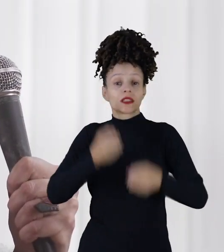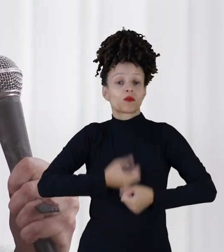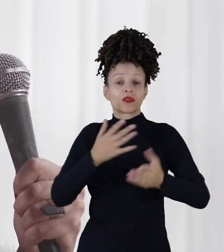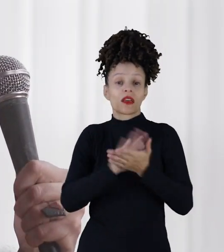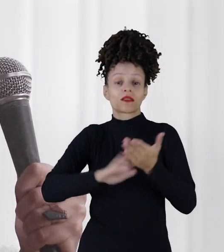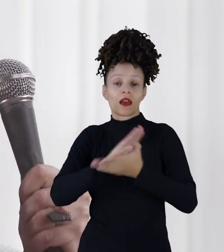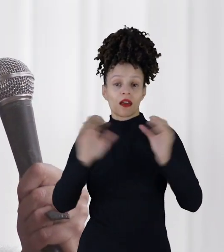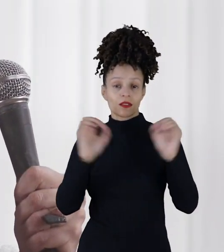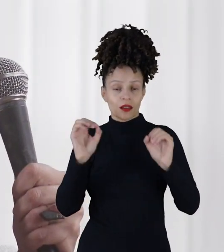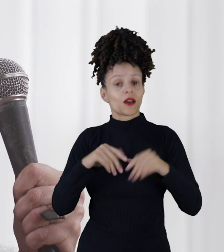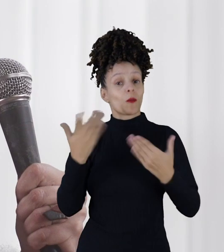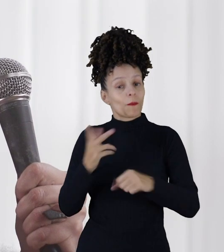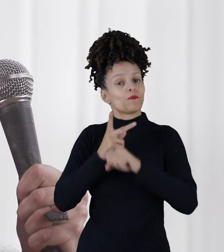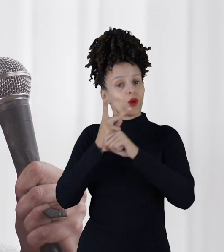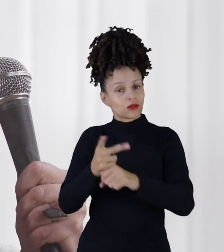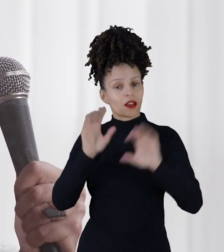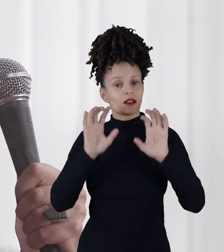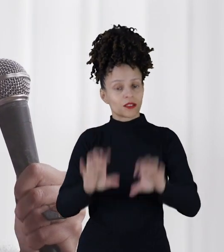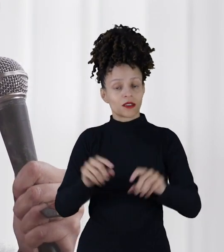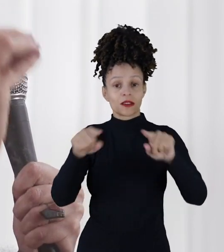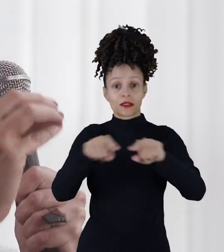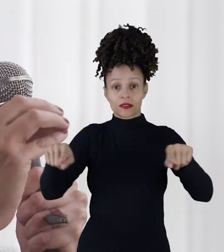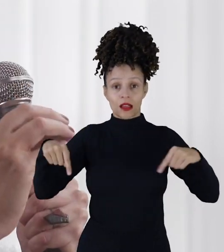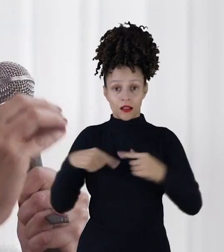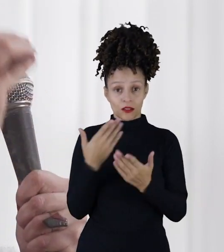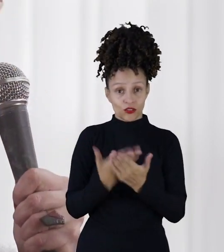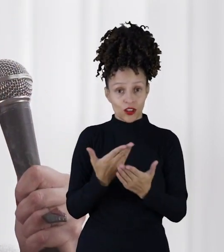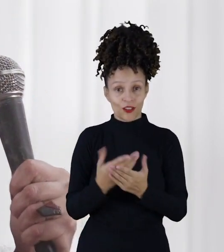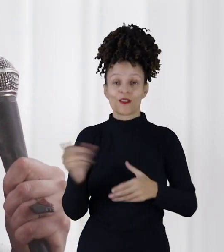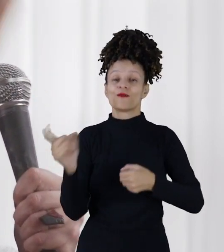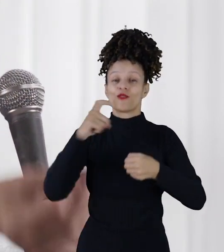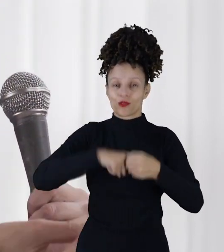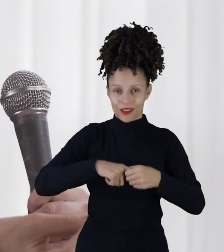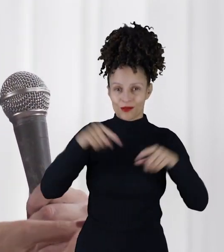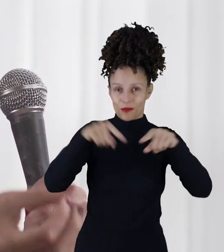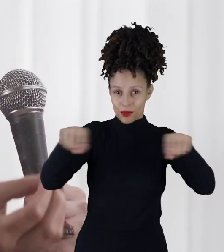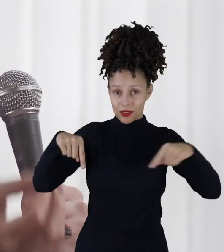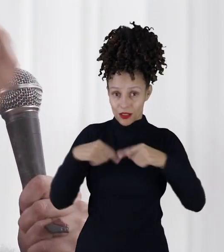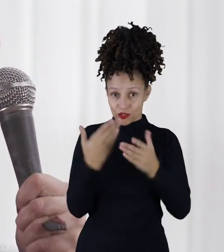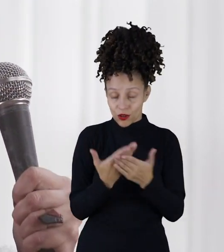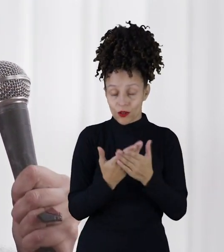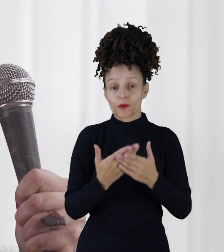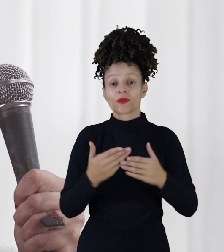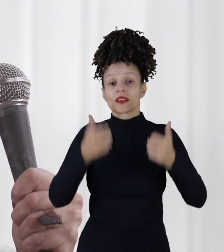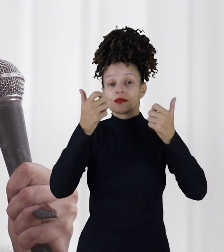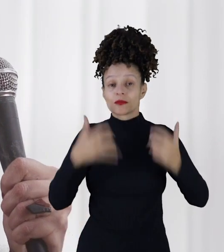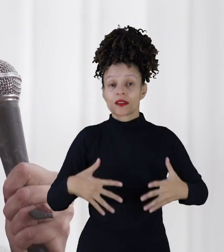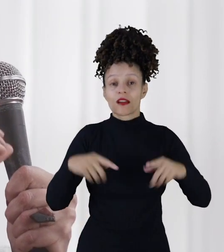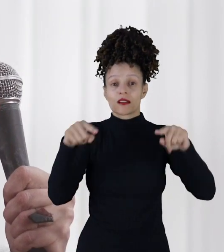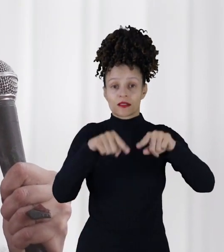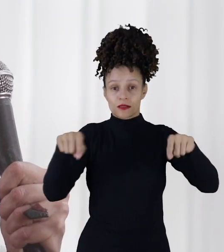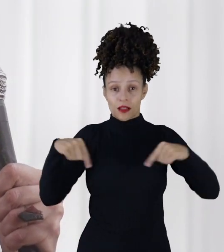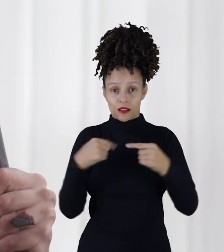poesia. Então é essa busca que a gente tem que fazer, né? Então, na sala de aula, voltando para a sala de aula. Quando a gente fala em